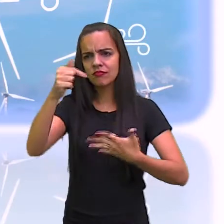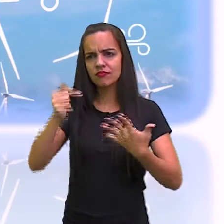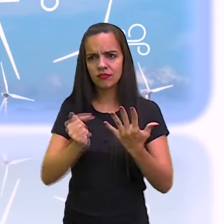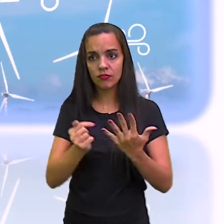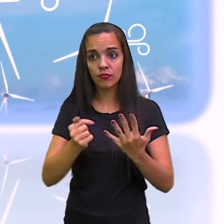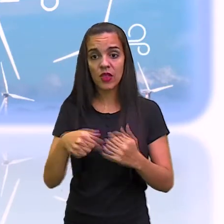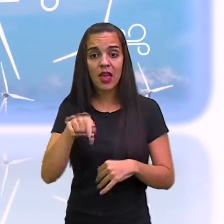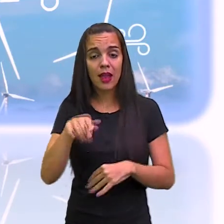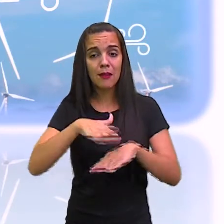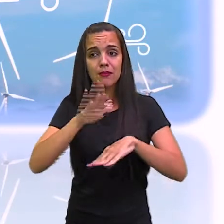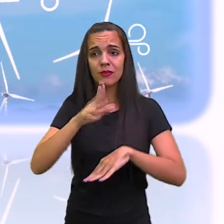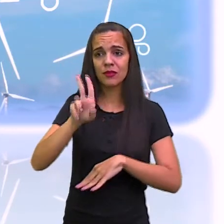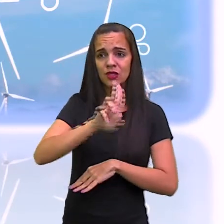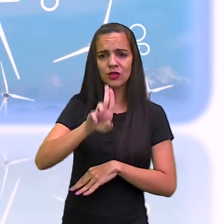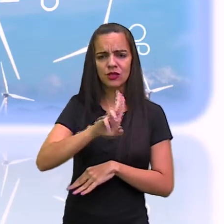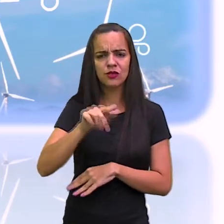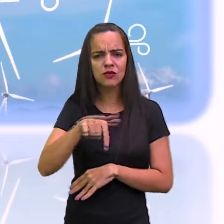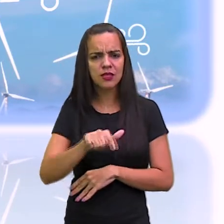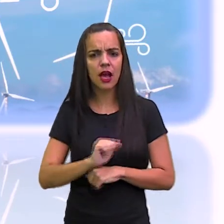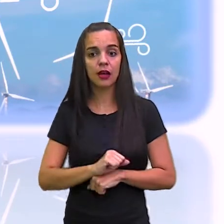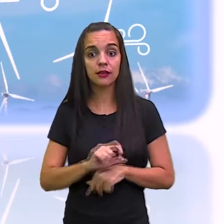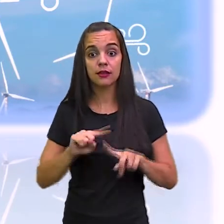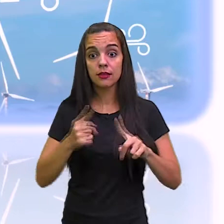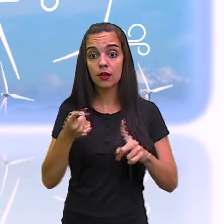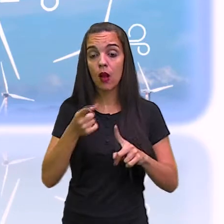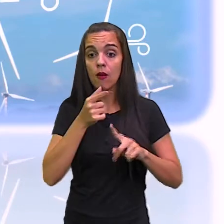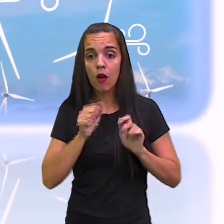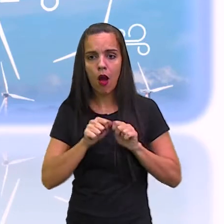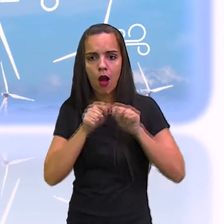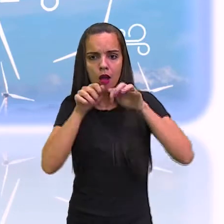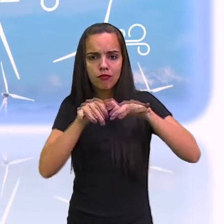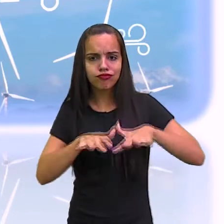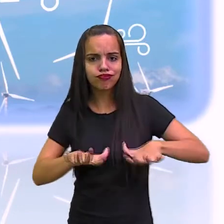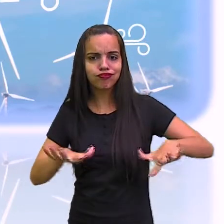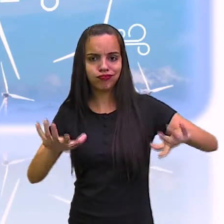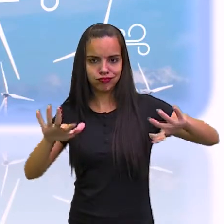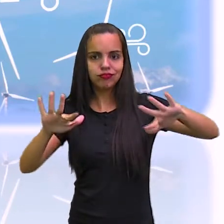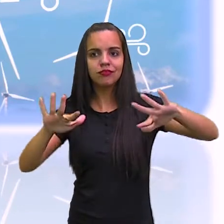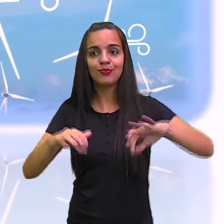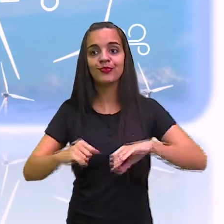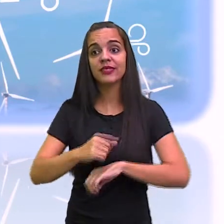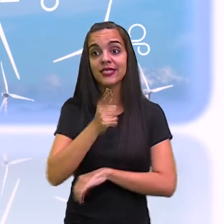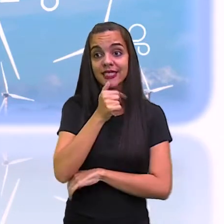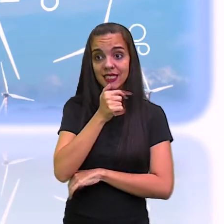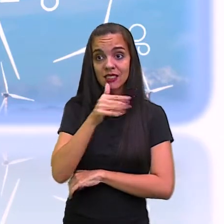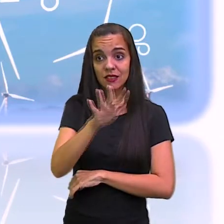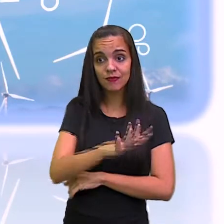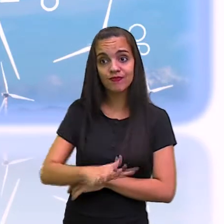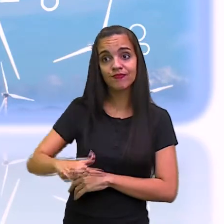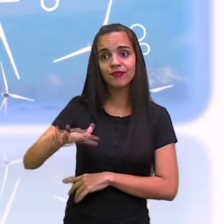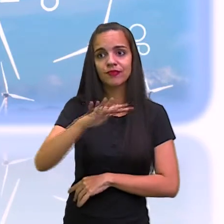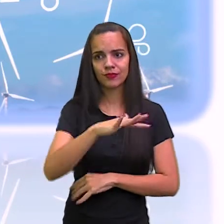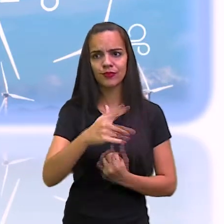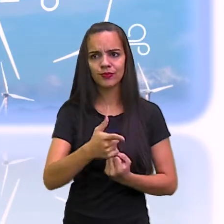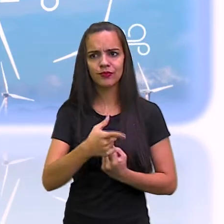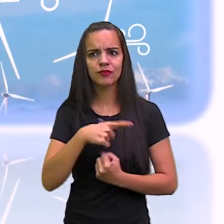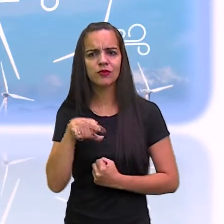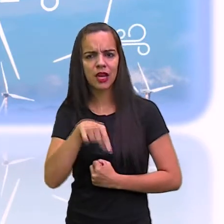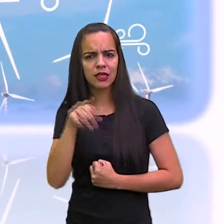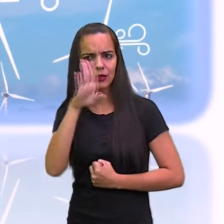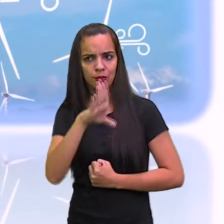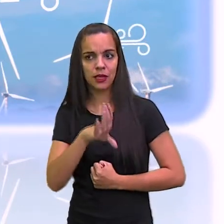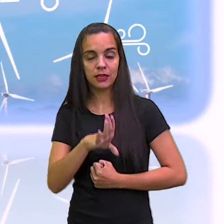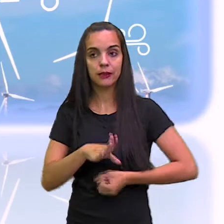no Brasil, as hidrelétricas, alagam imensas áreas e alteram o curso dos